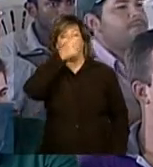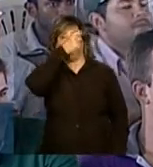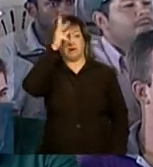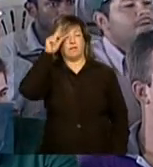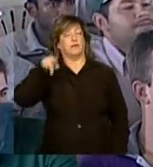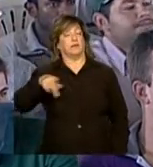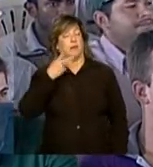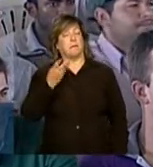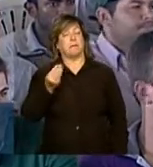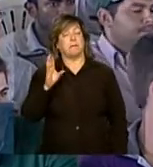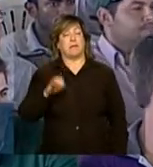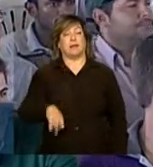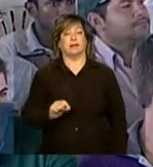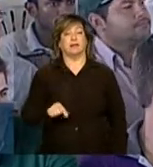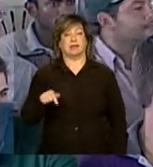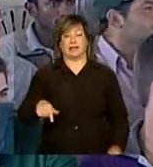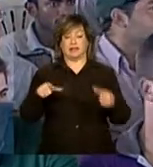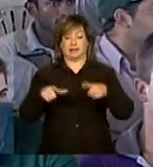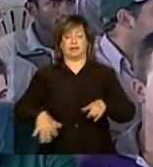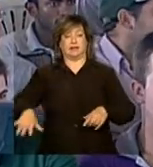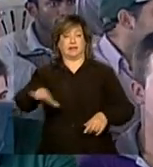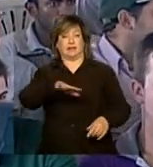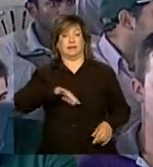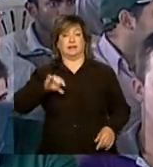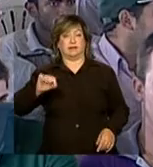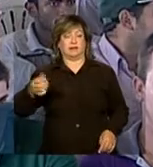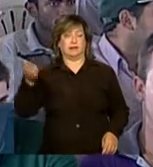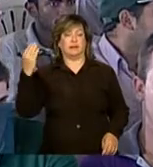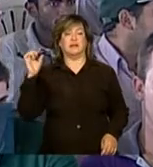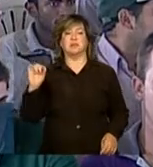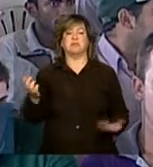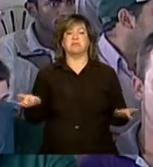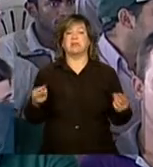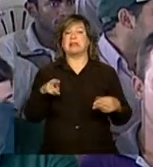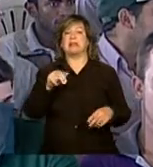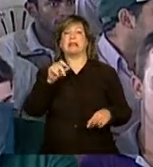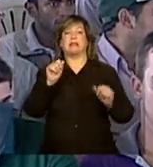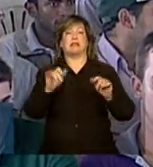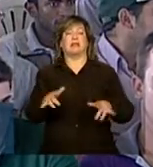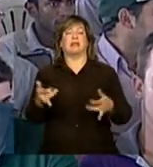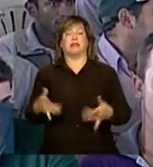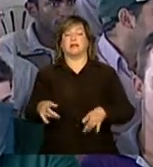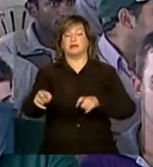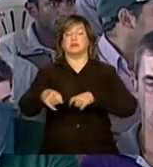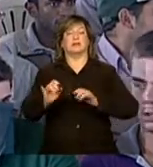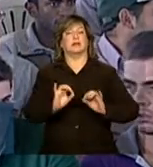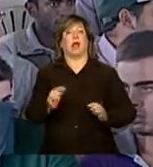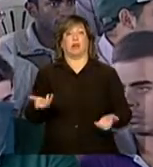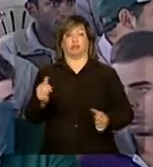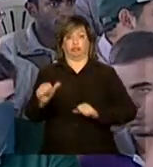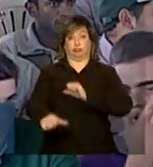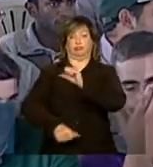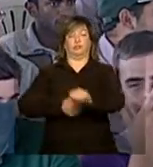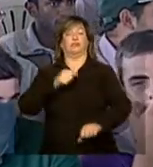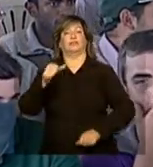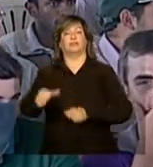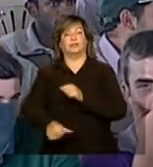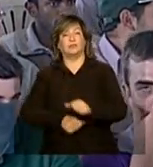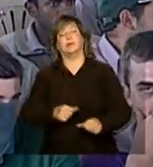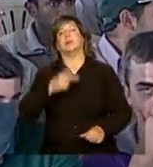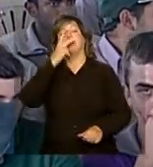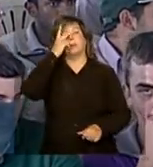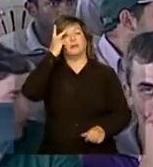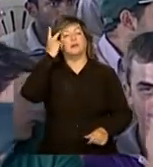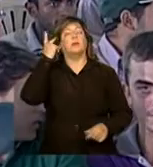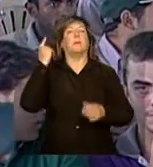bem. Essa era uma região, uma área irrelevante para a agricultura brasileira e que se transformou graças ao trabalho dos pesquisadores